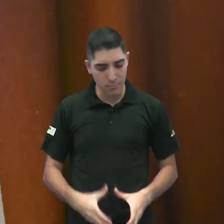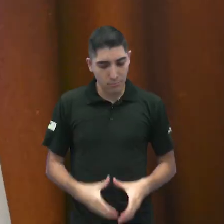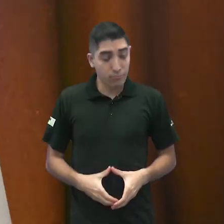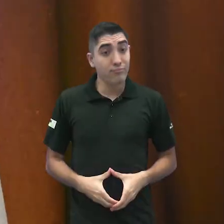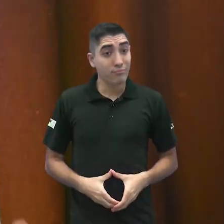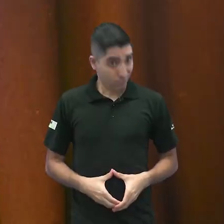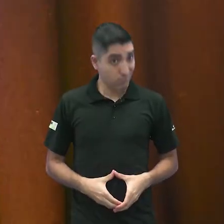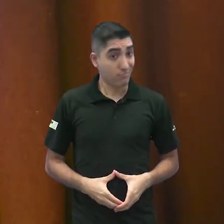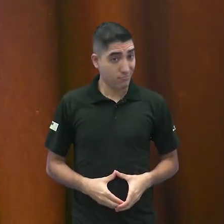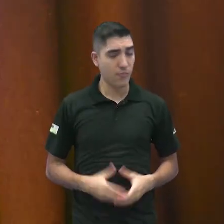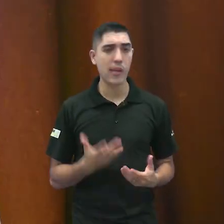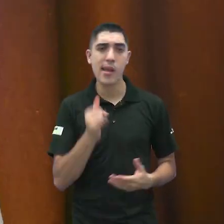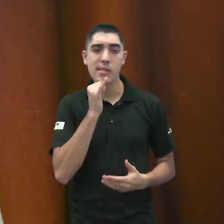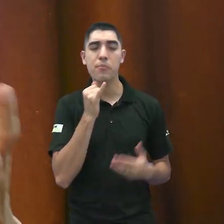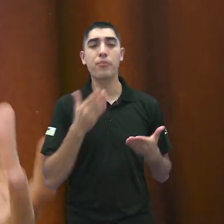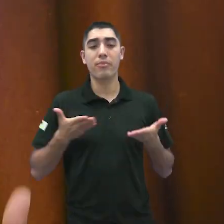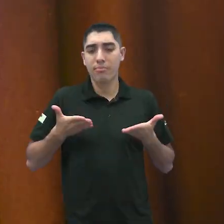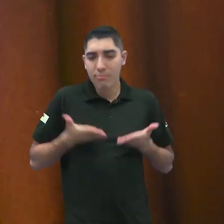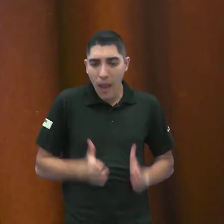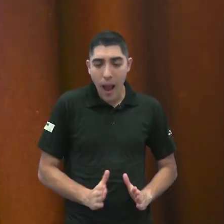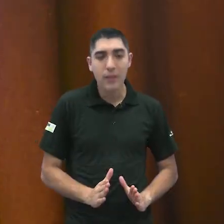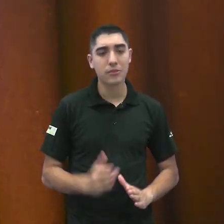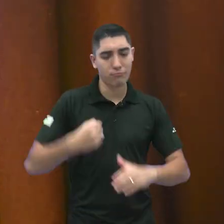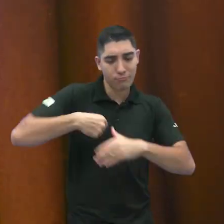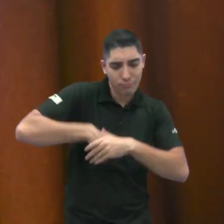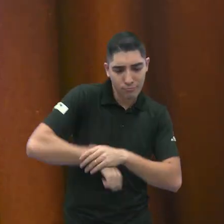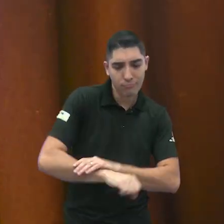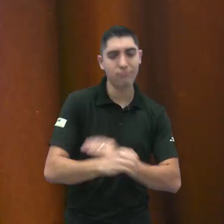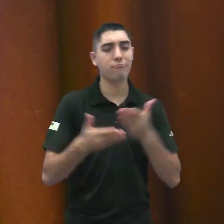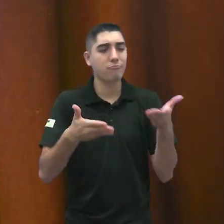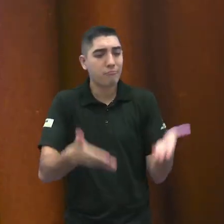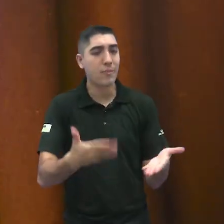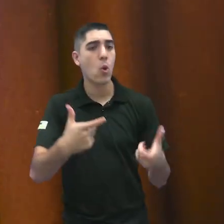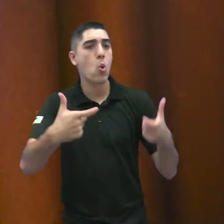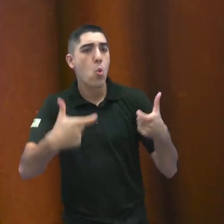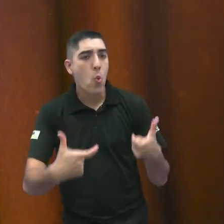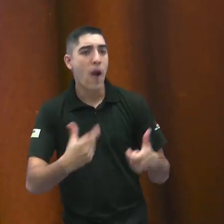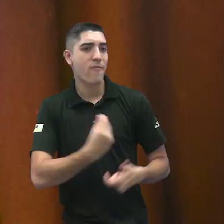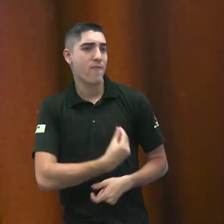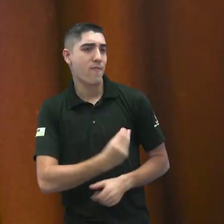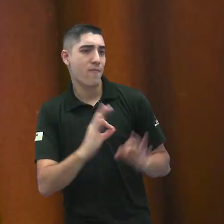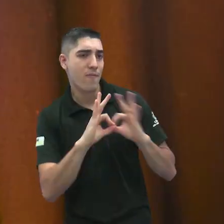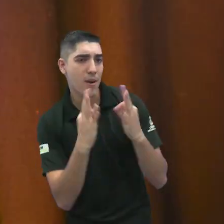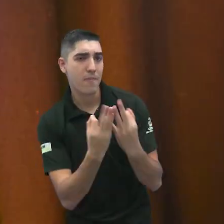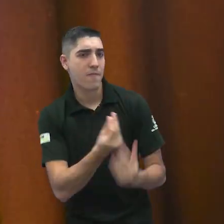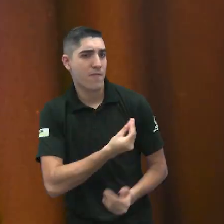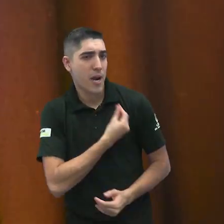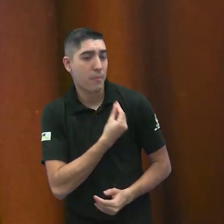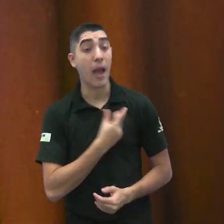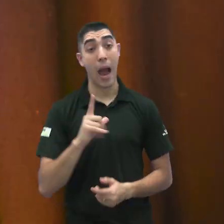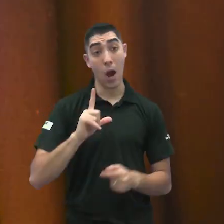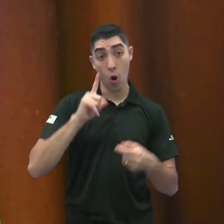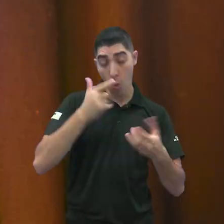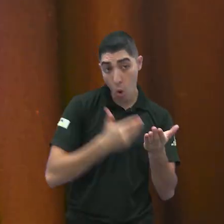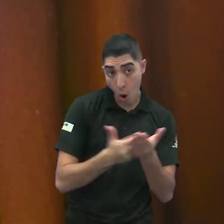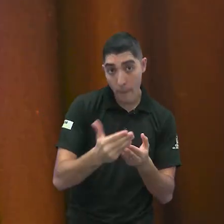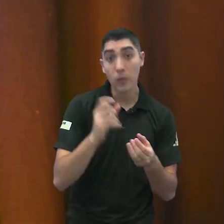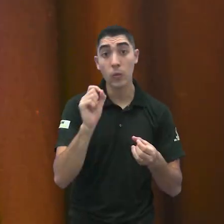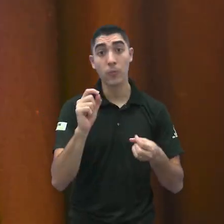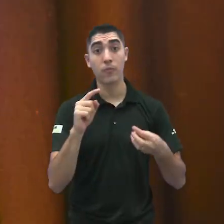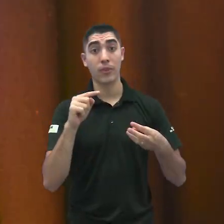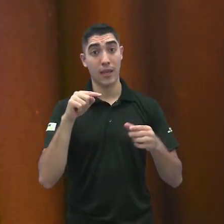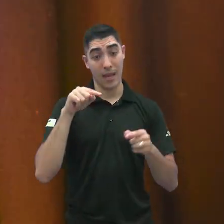nasce num ambiente, a gente nasce numa família e aí a gente começa a ter uma interação entre esses fatores biológicos e